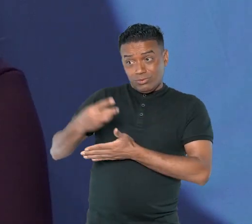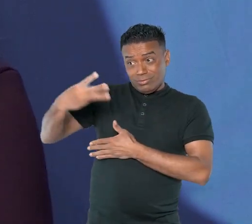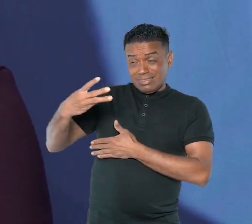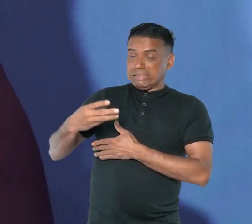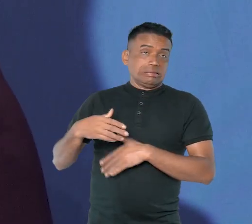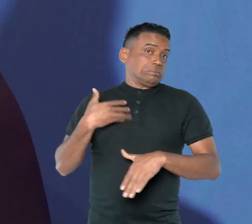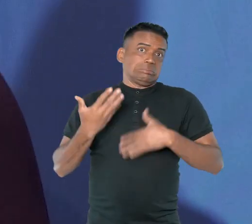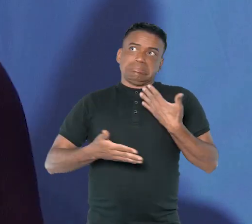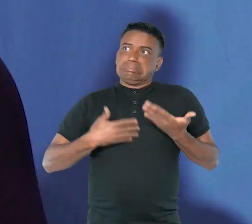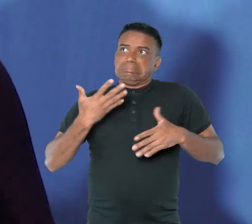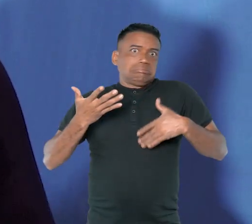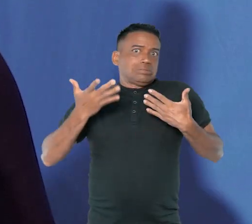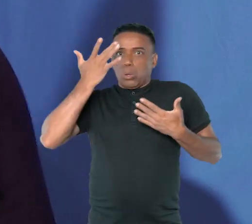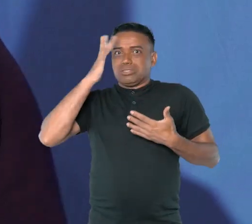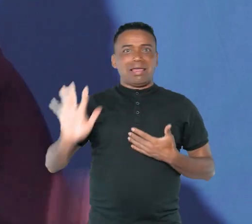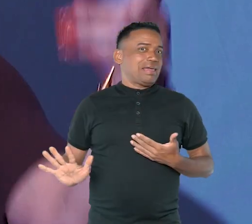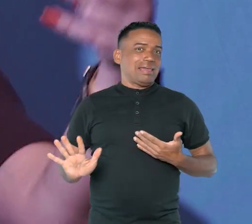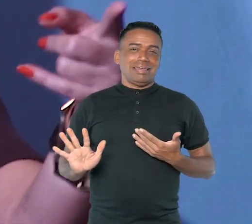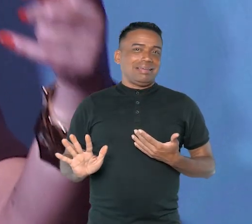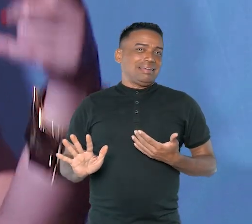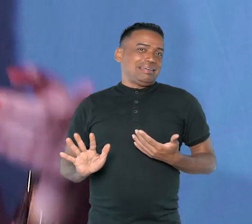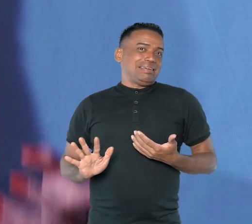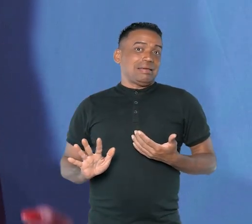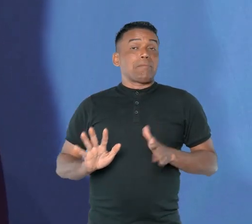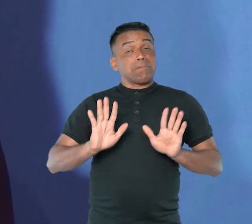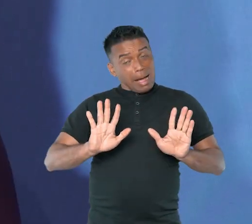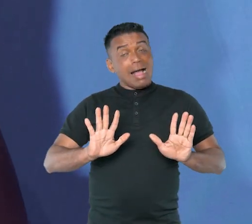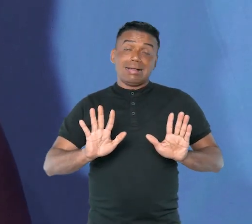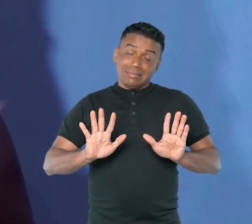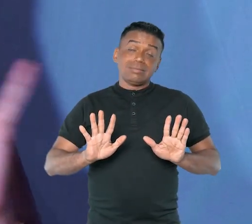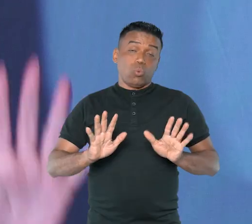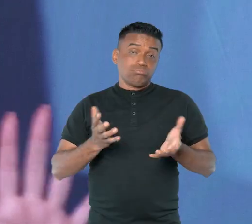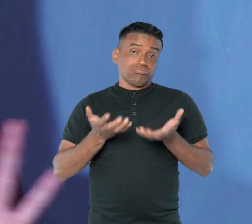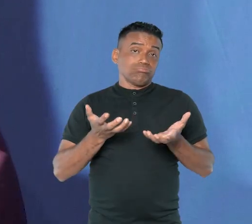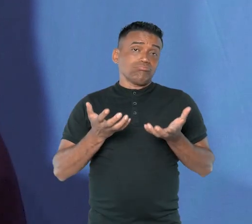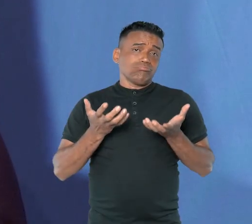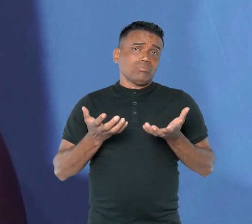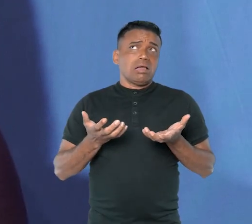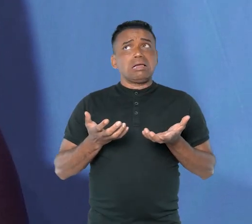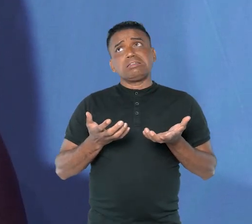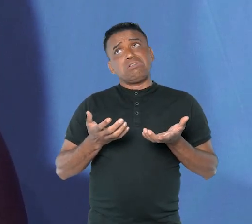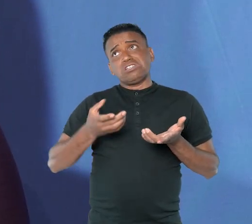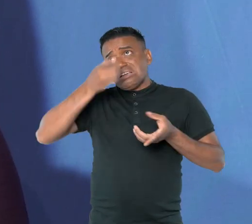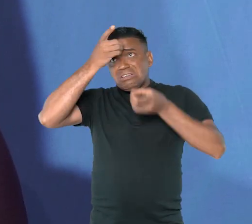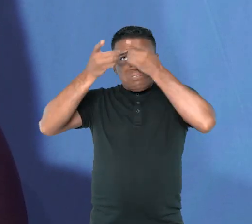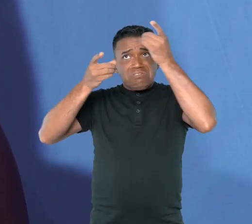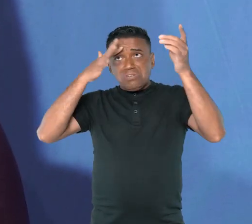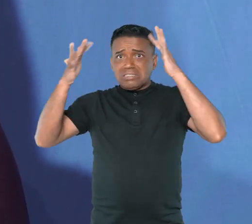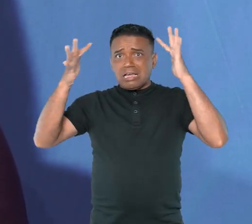diga aqui é uma grande lorota. Mas eu não descarto a possibilidade, nem digo da ficção, eu não me